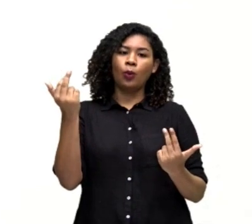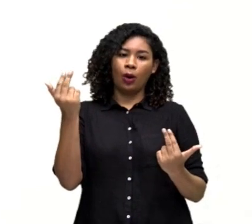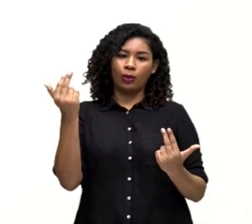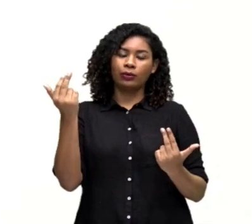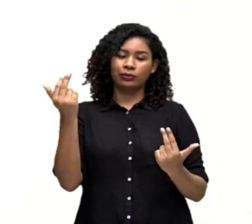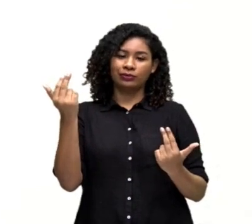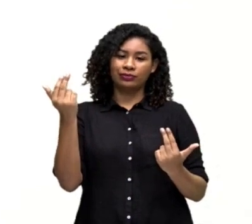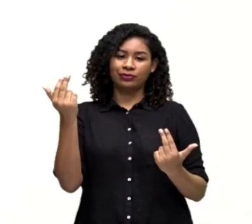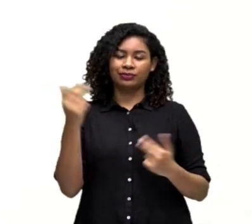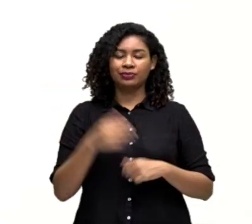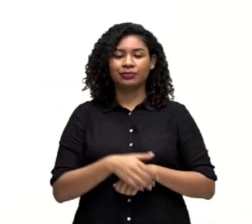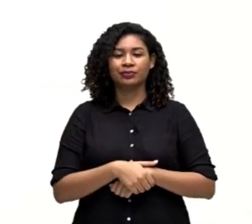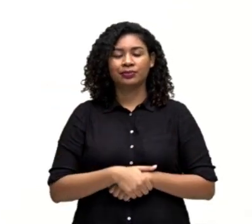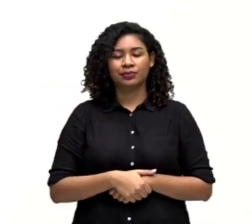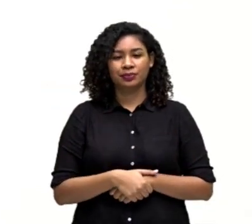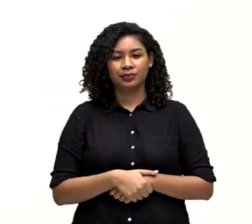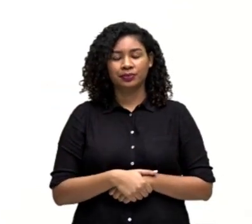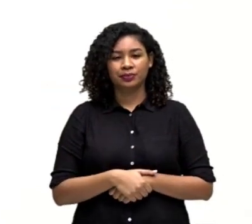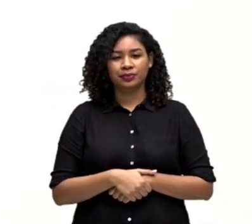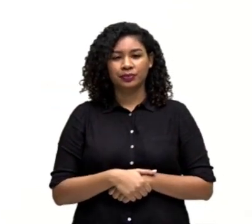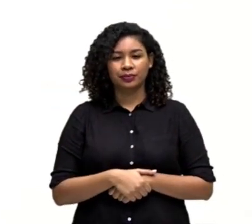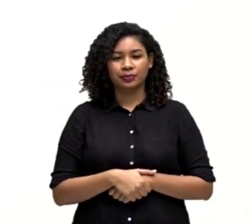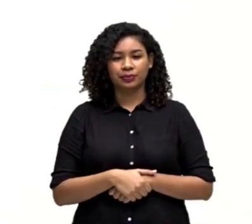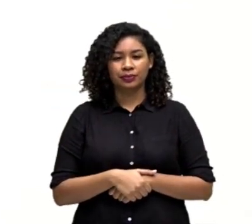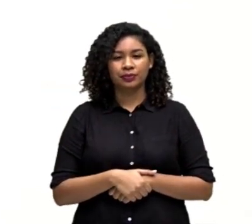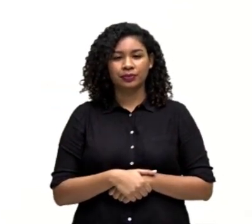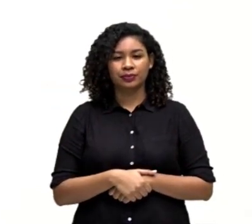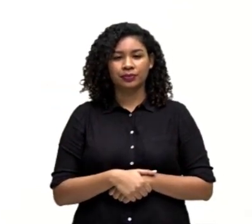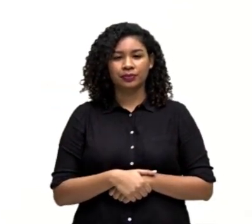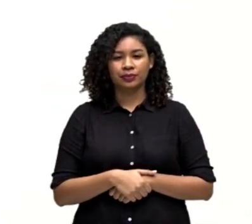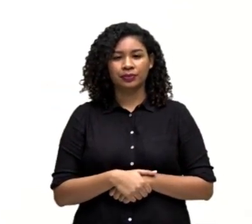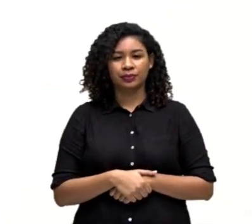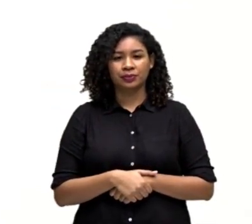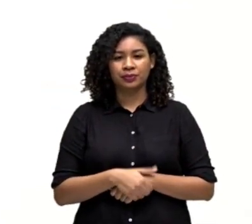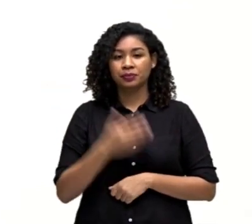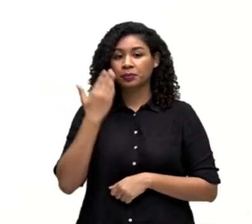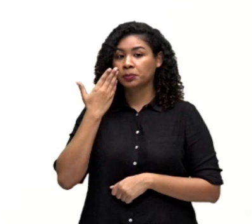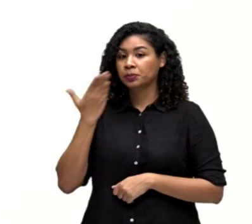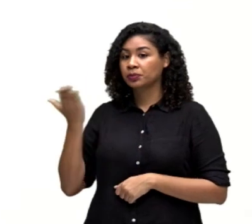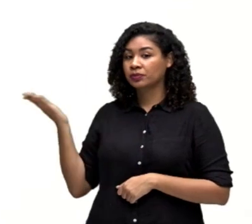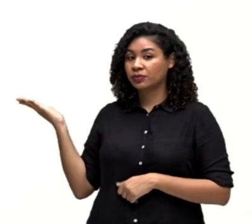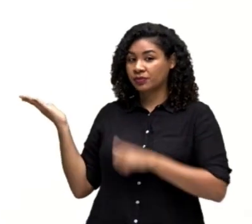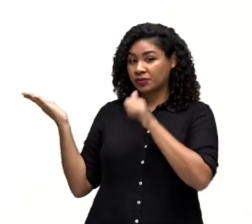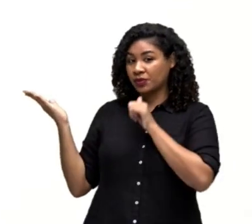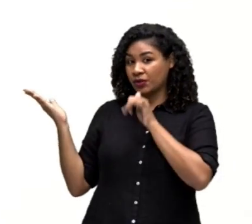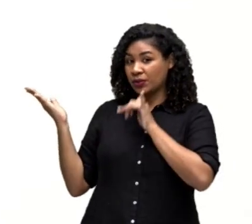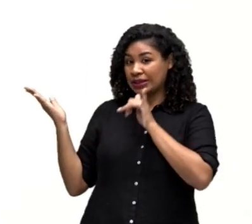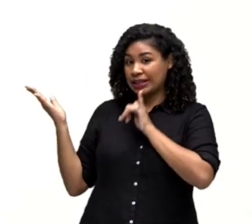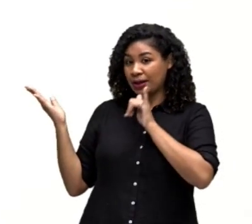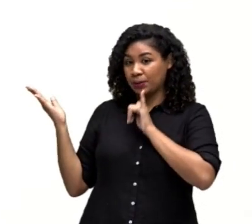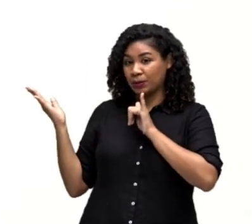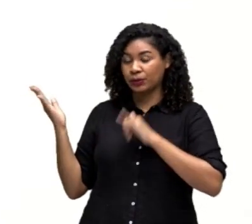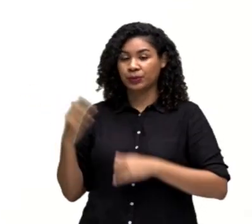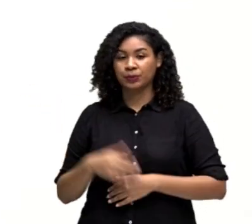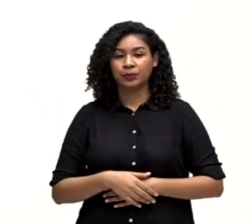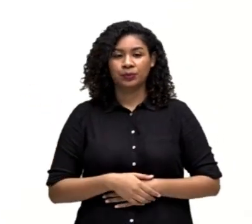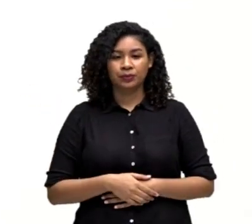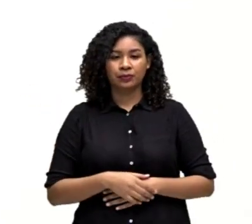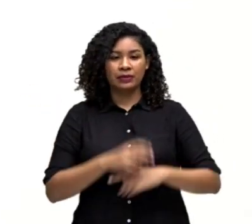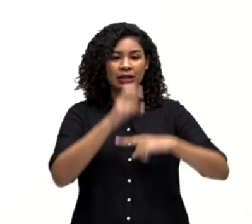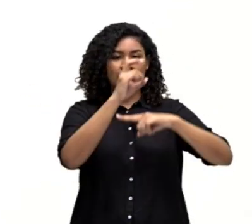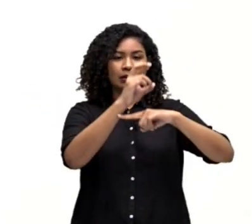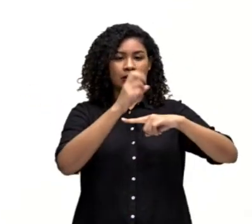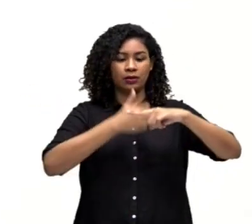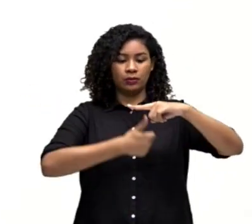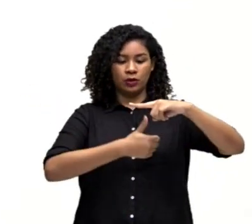se encontram no denominador. Como eu falei para vocês, olha só, nós temos aqui então 5 sobre